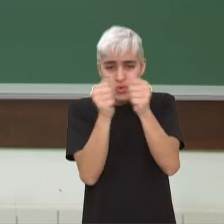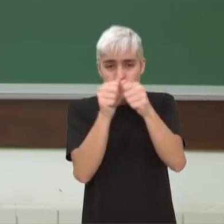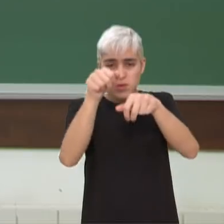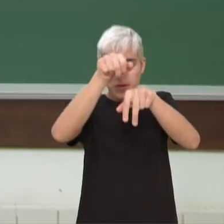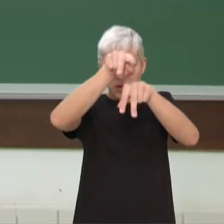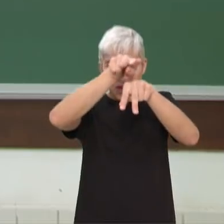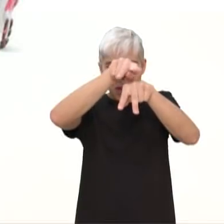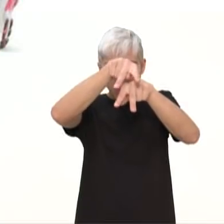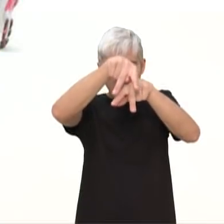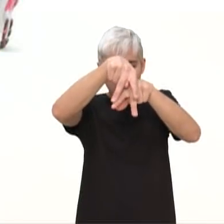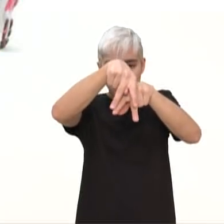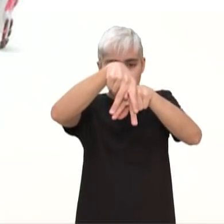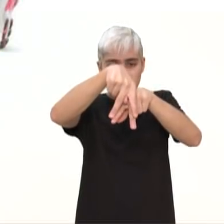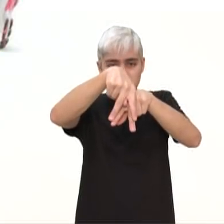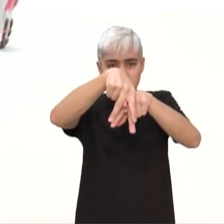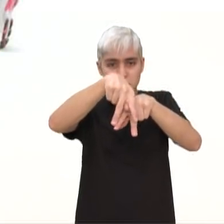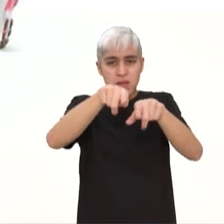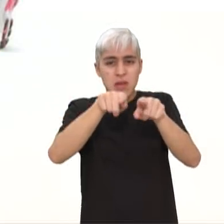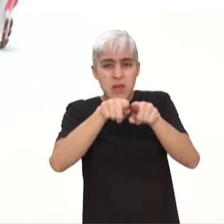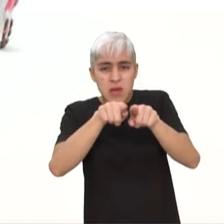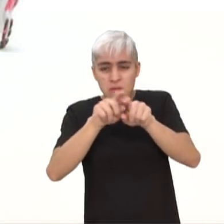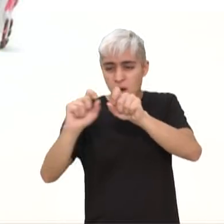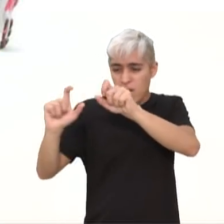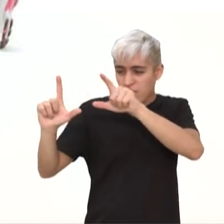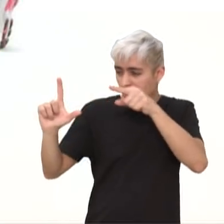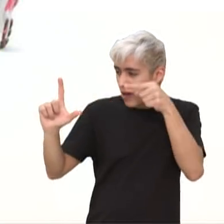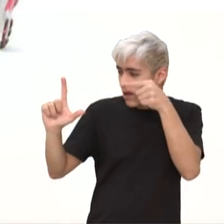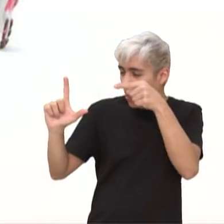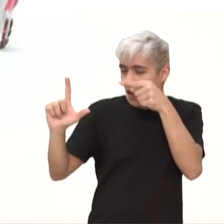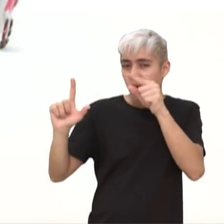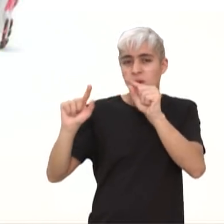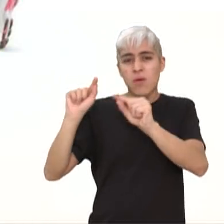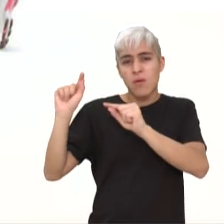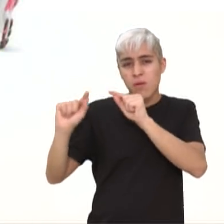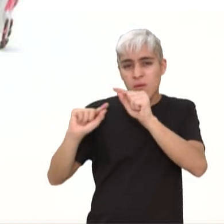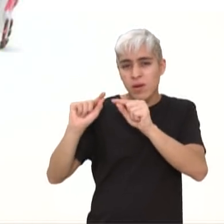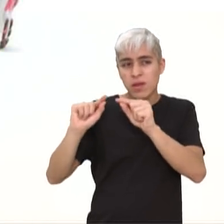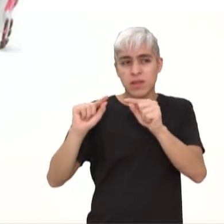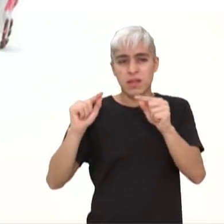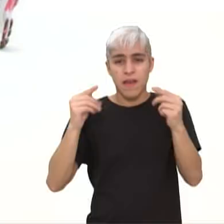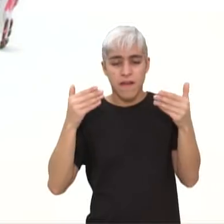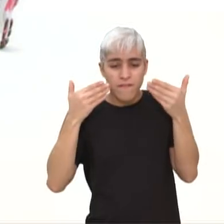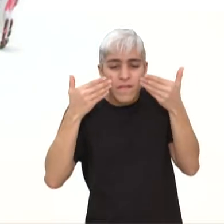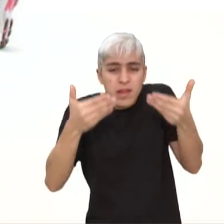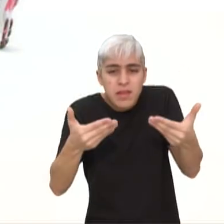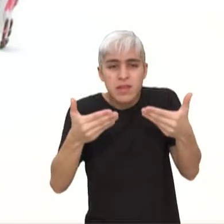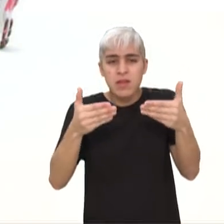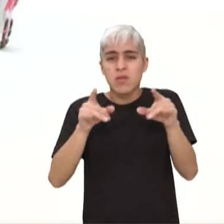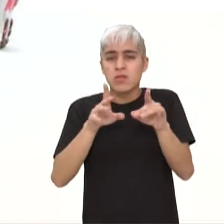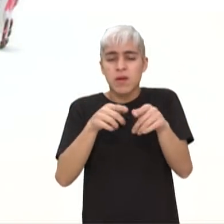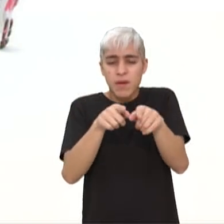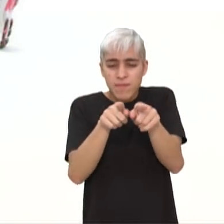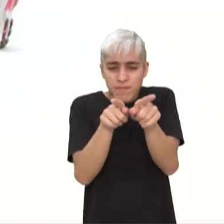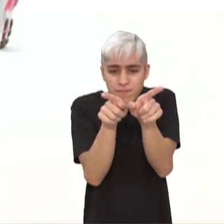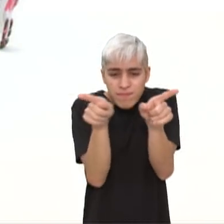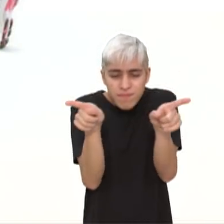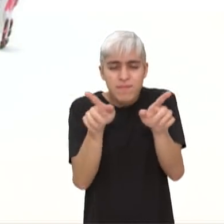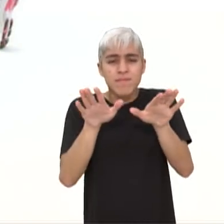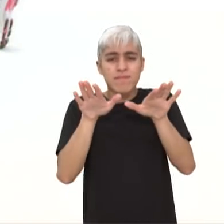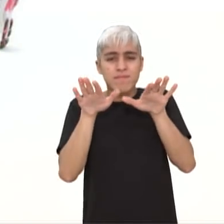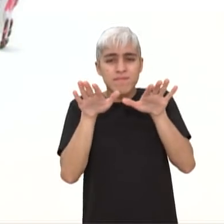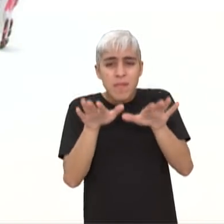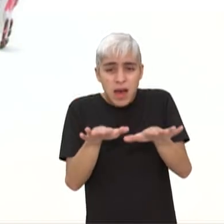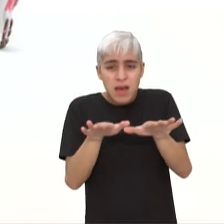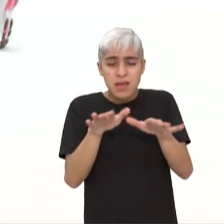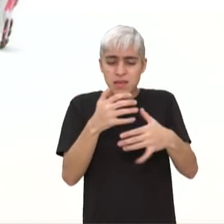conseguir. Igual na imagem como está aparecendo aqui. Na imagem, ela não está indo muito para frente, ela está ali simplesmente com as pernas abertas, mas para que esse exercício ele